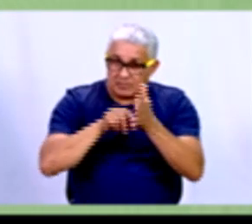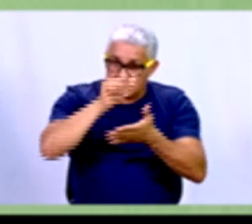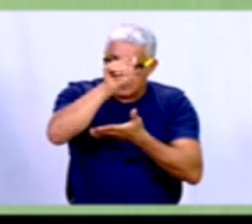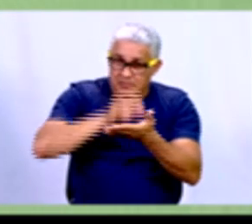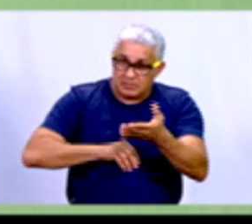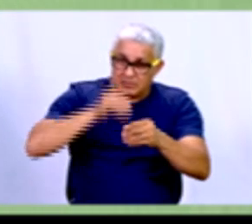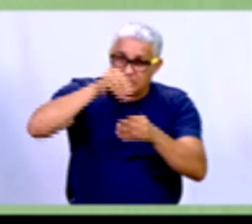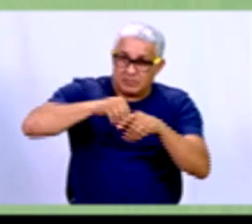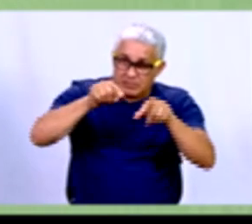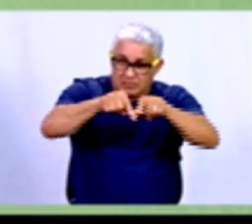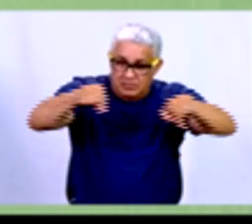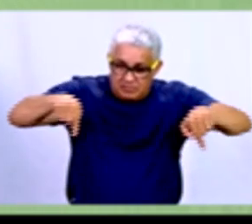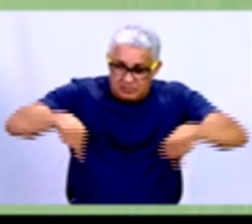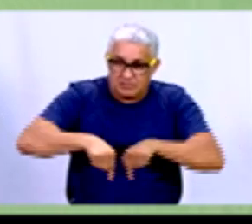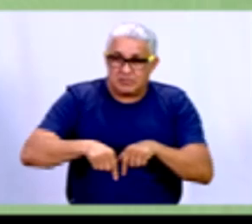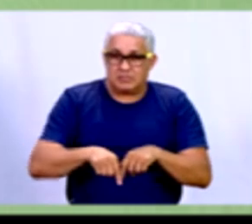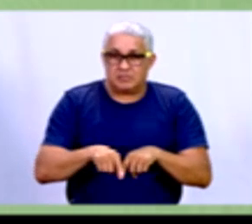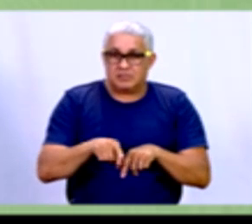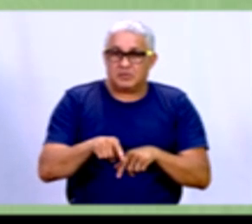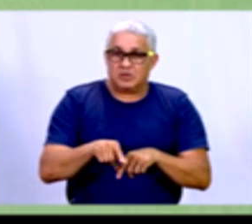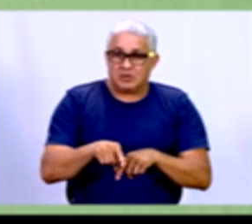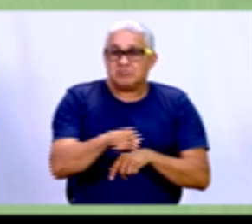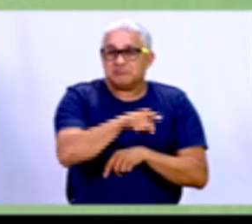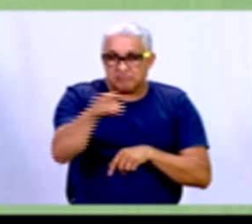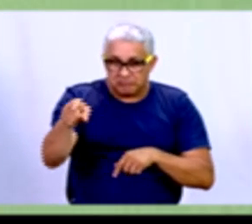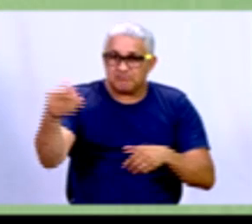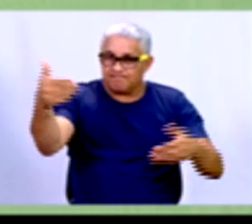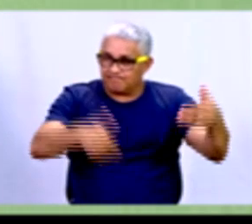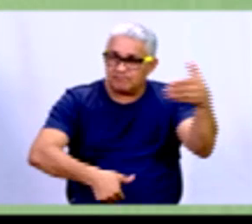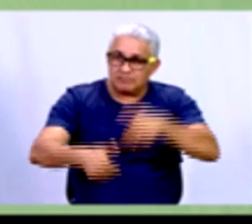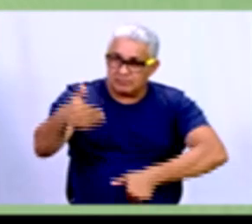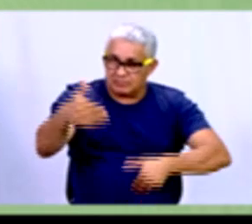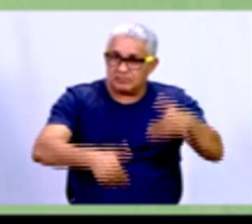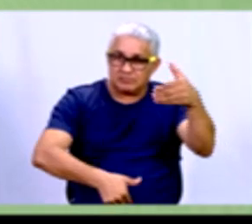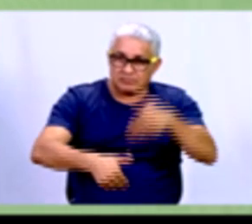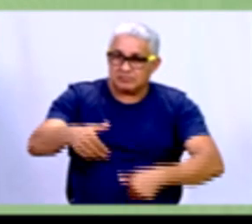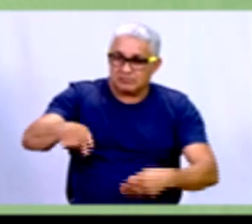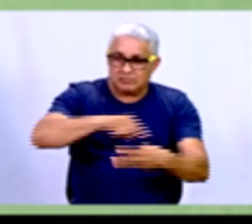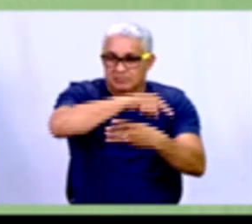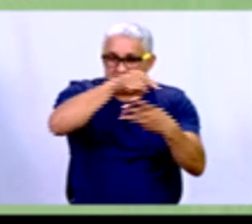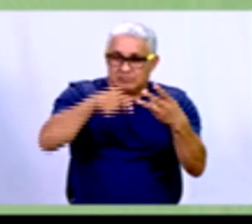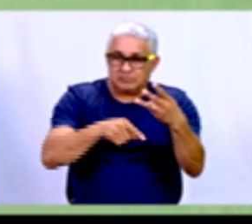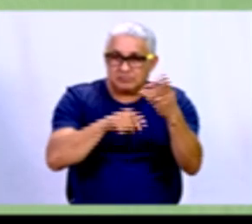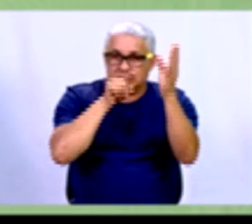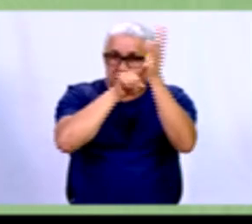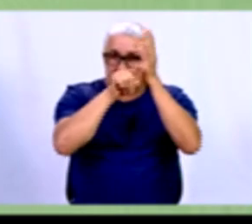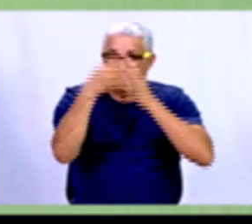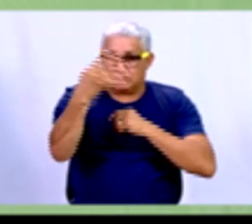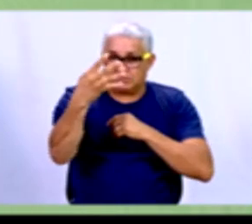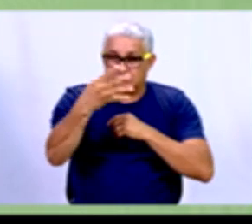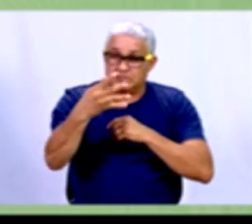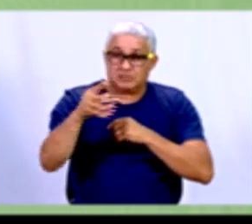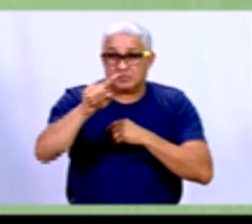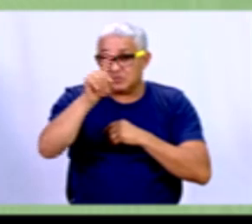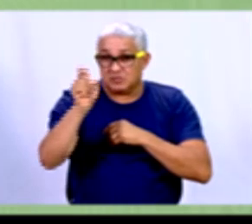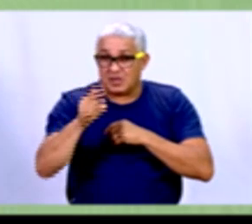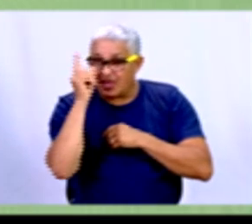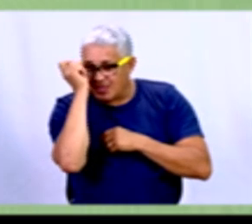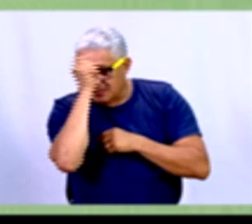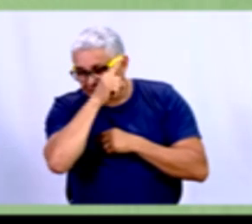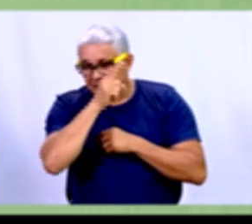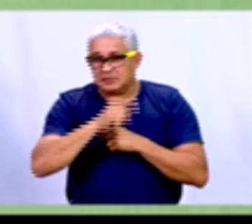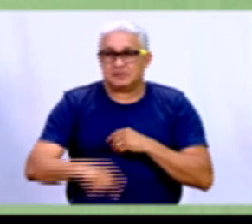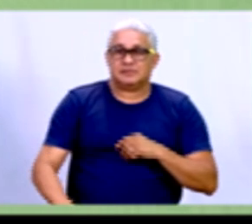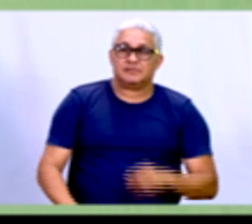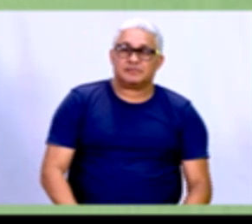sala, né? Vocês foram bastante participativos nas primeiras 3 questões, na quarta tiveram um pouco mais de dificuldade,